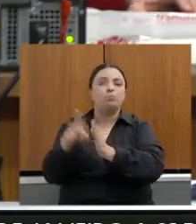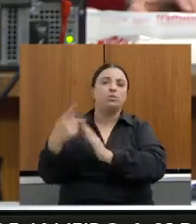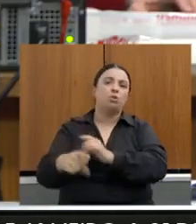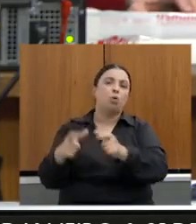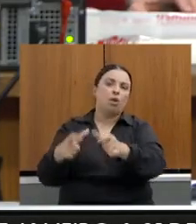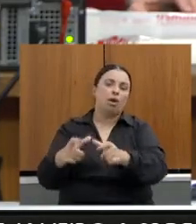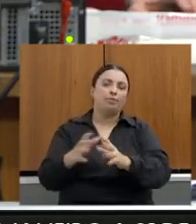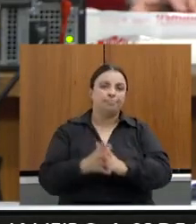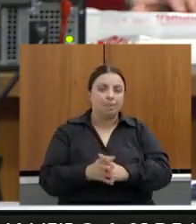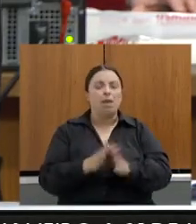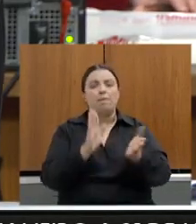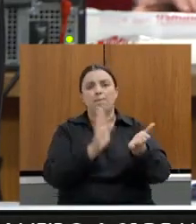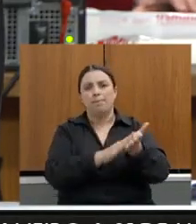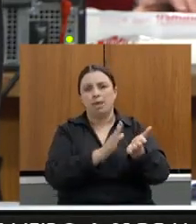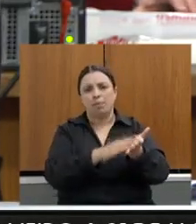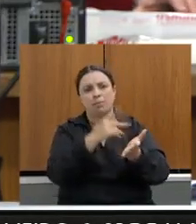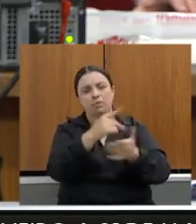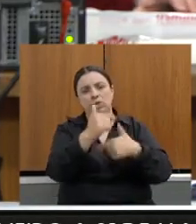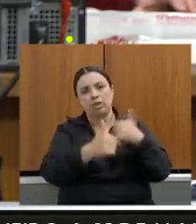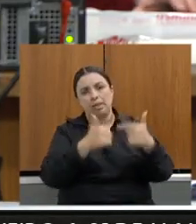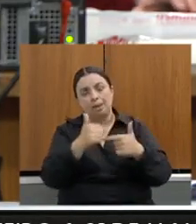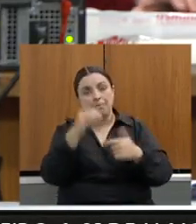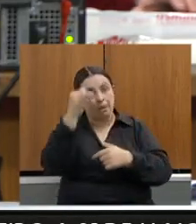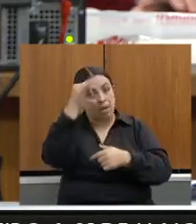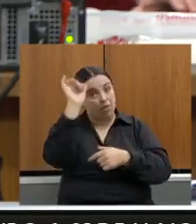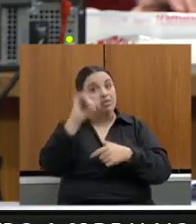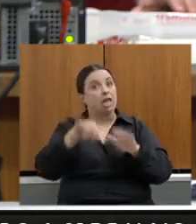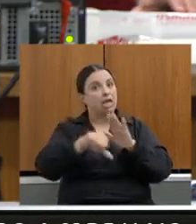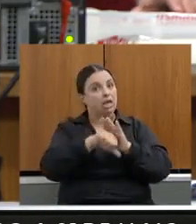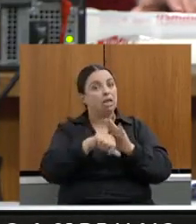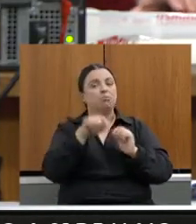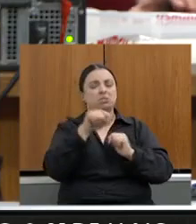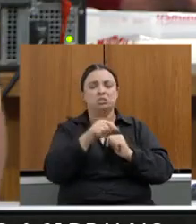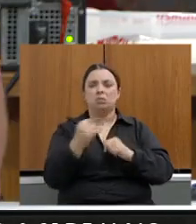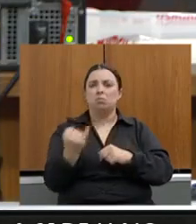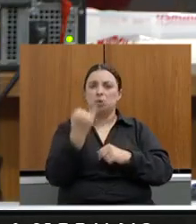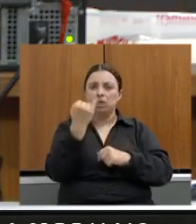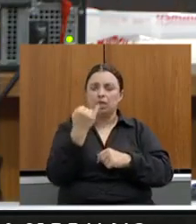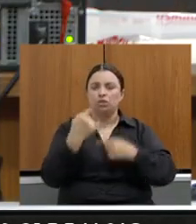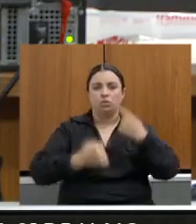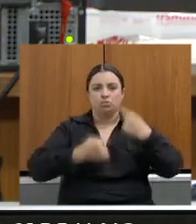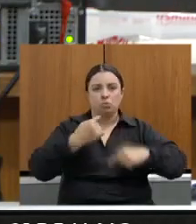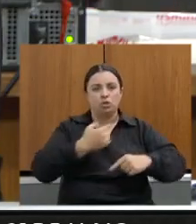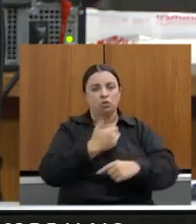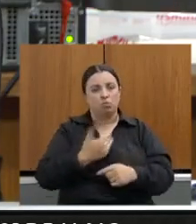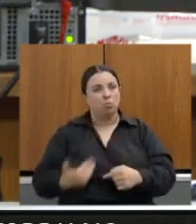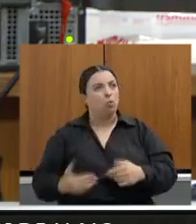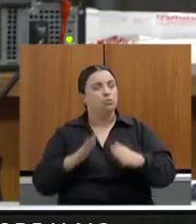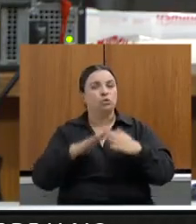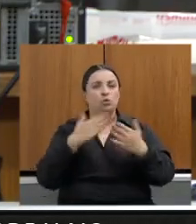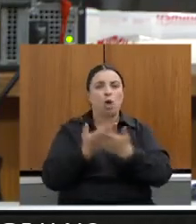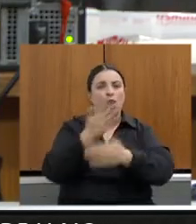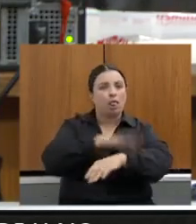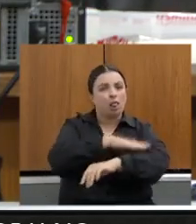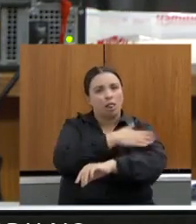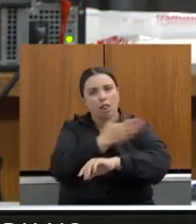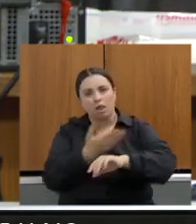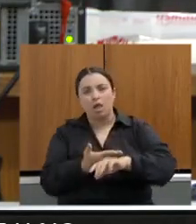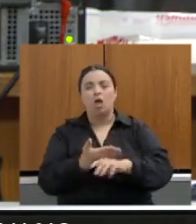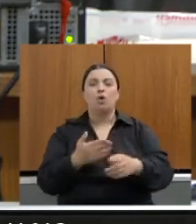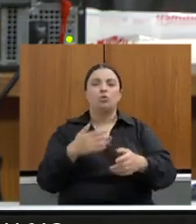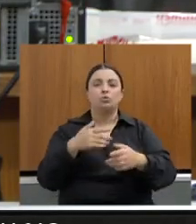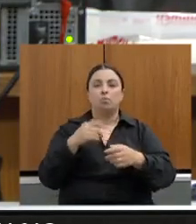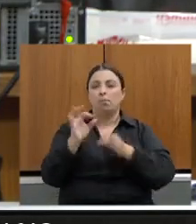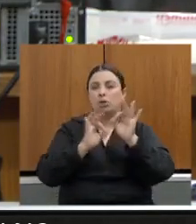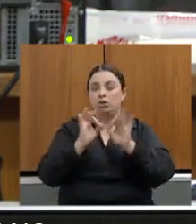pela questão da prevenção sabemos que a prevenção é importante as políticas públicas escola em tempo integral os projetos sociais